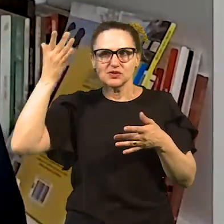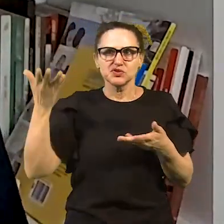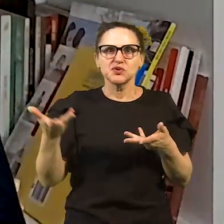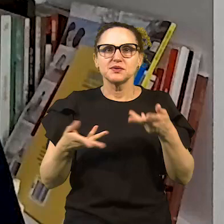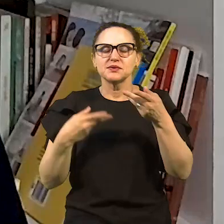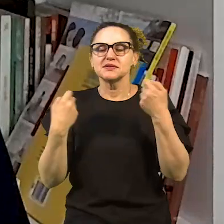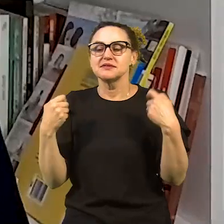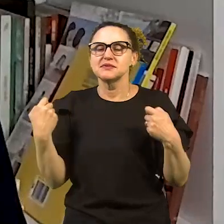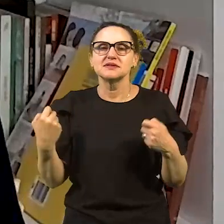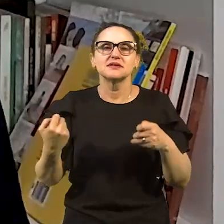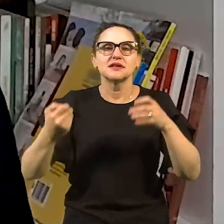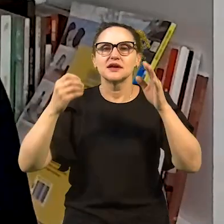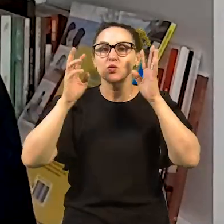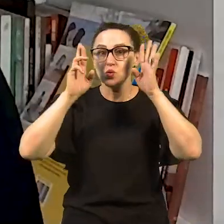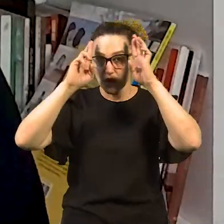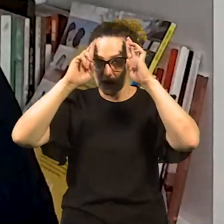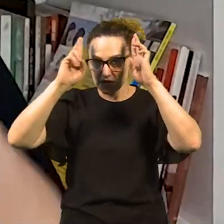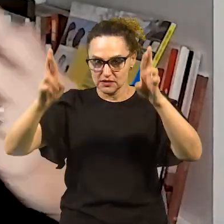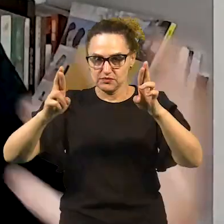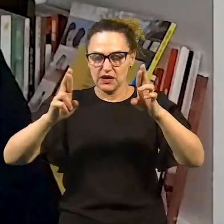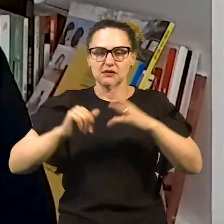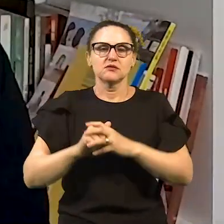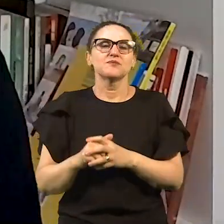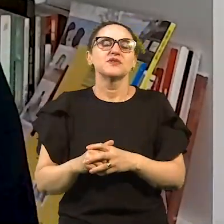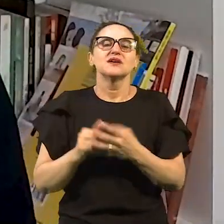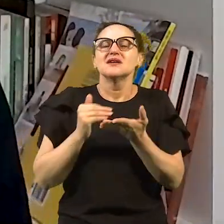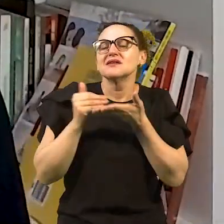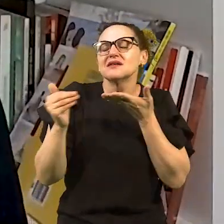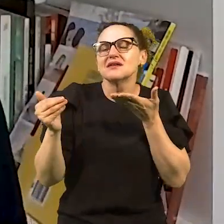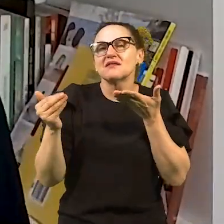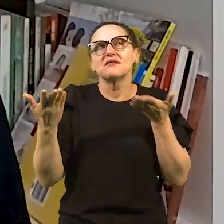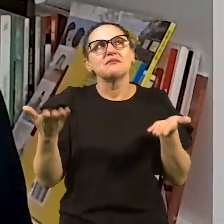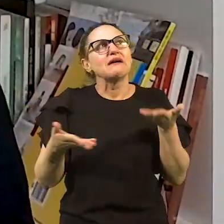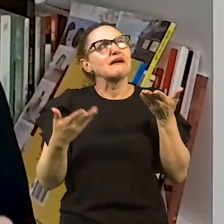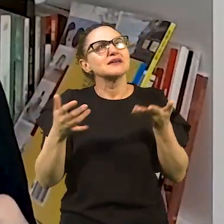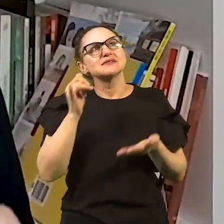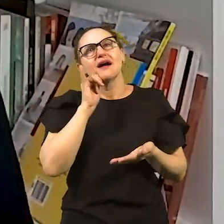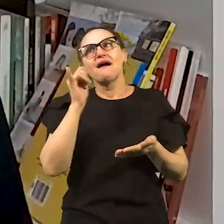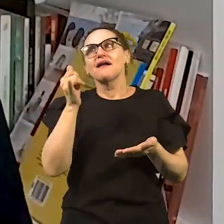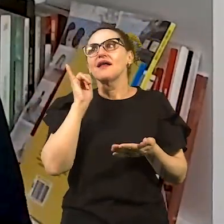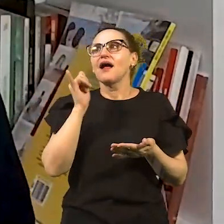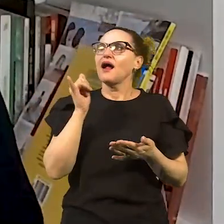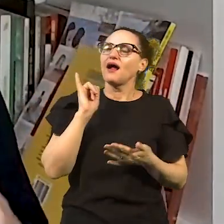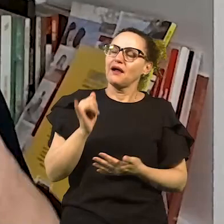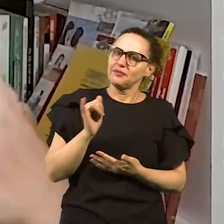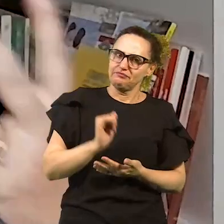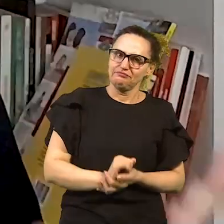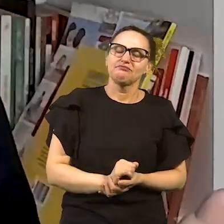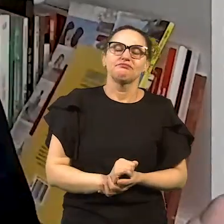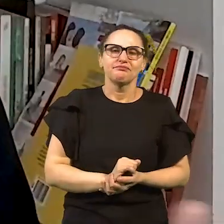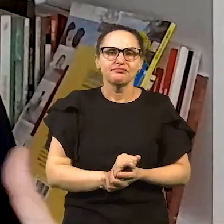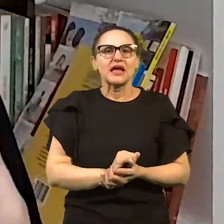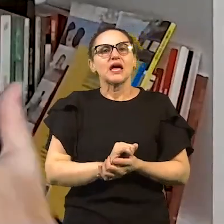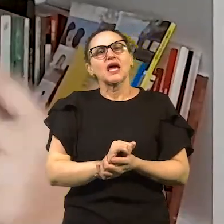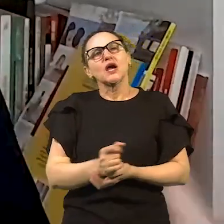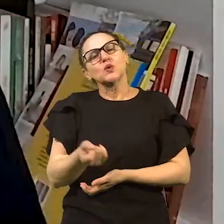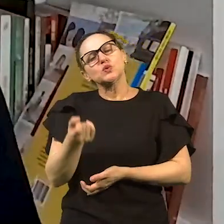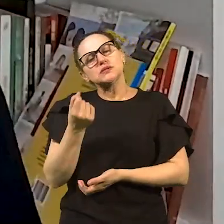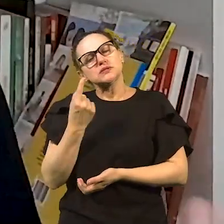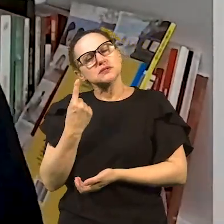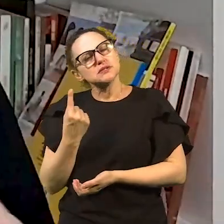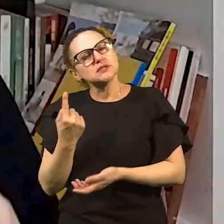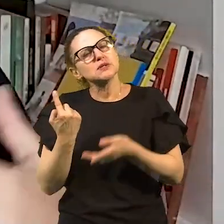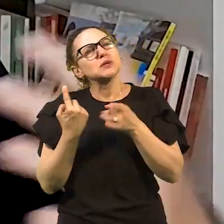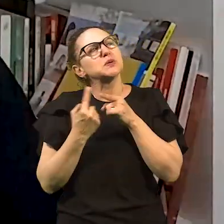a ter um respeito muito grande por isso, e ele começa a narrar diferentemente isso também. Com uma série de estranhamento, ele não